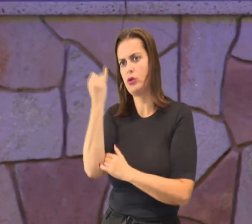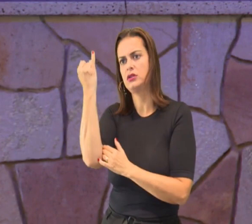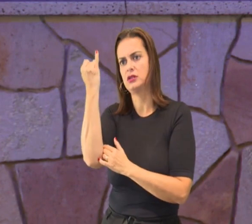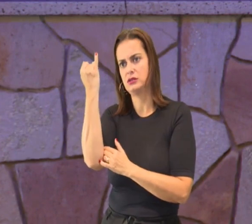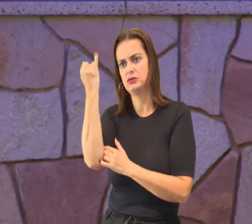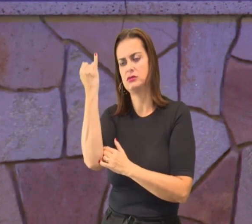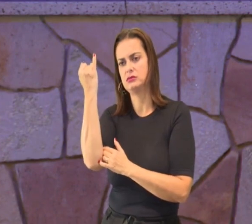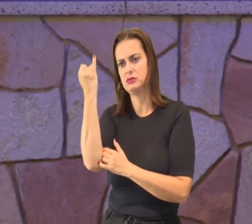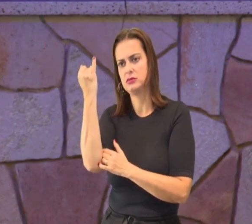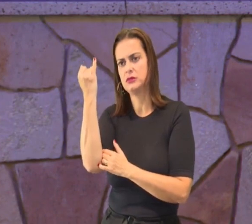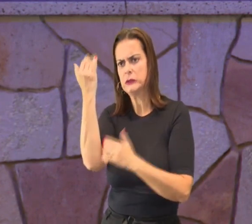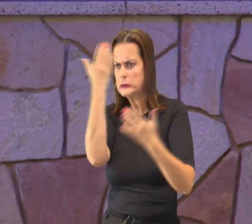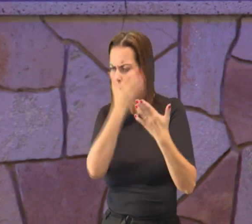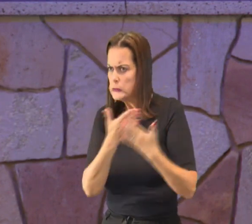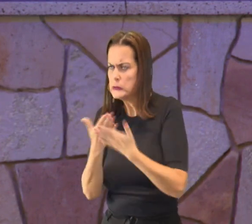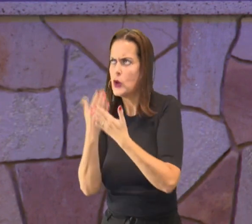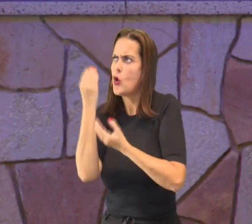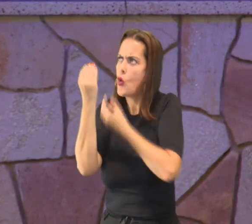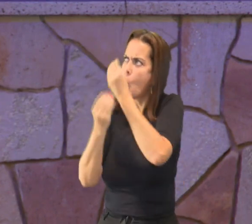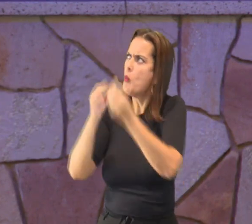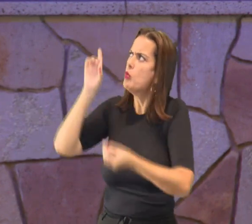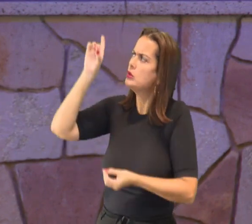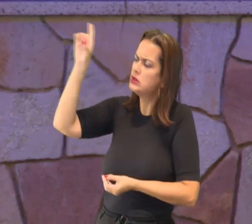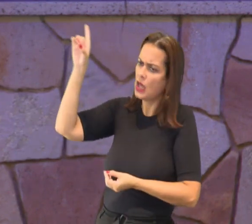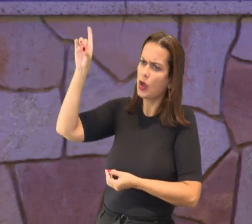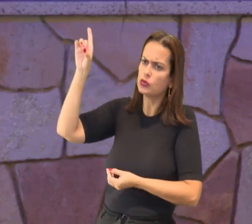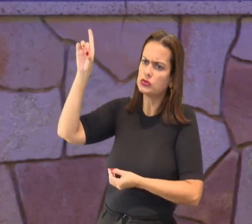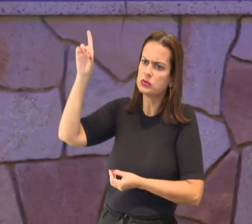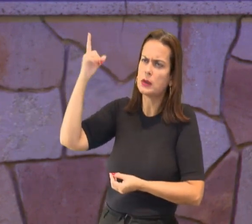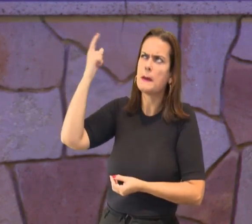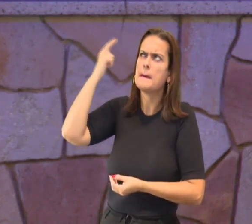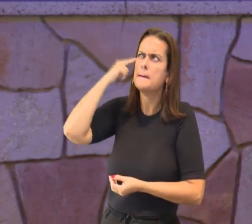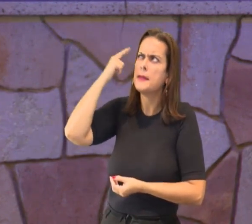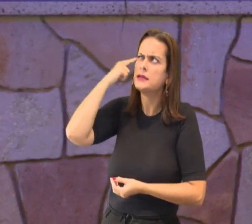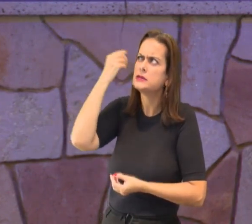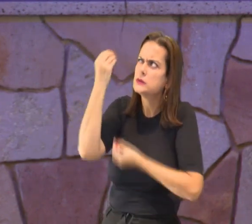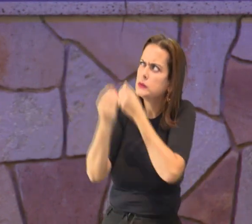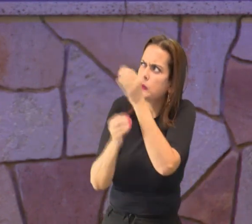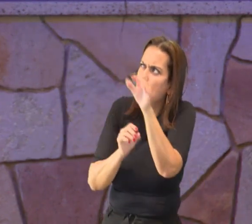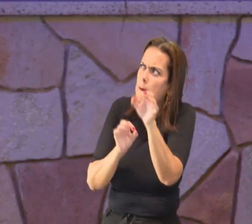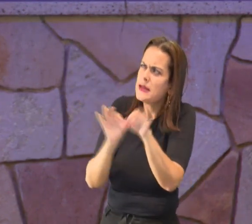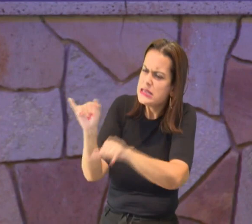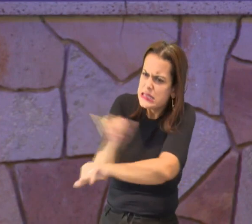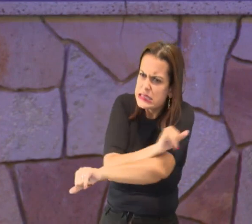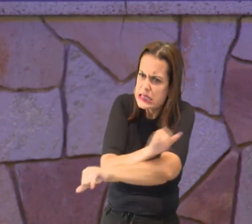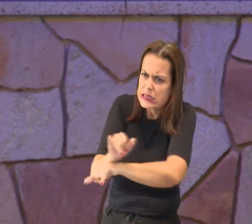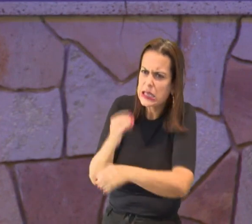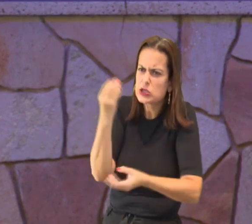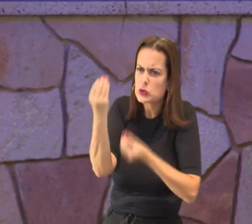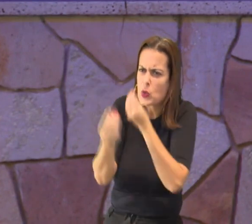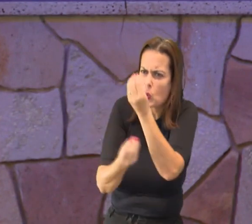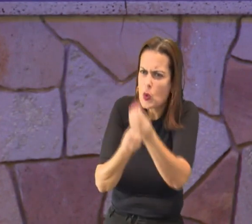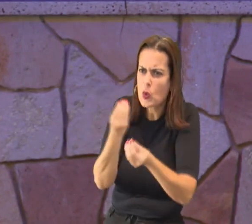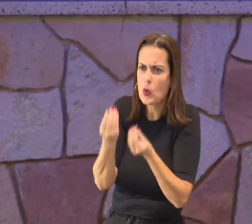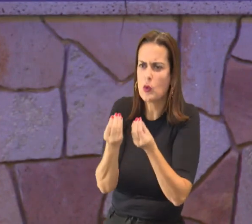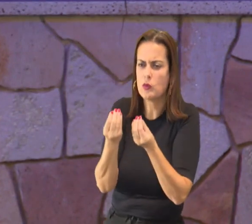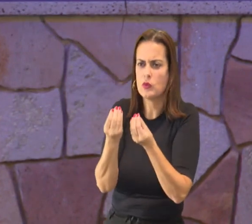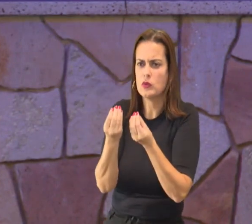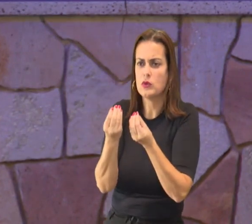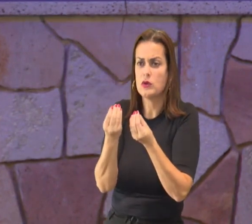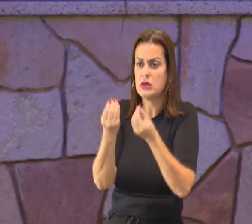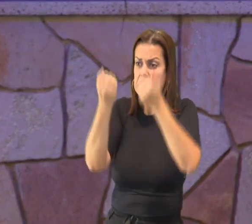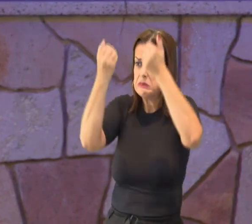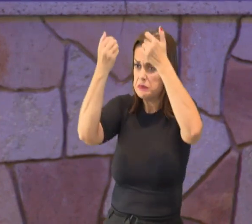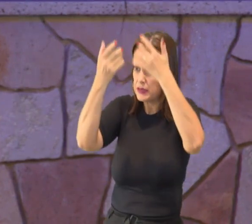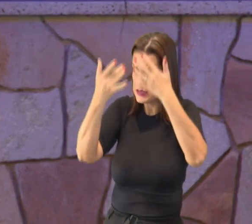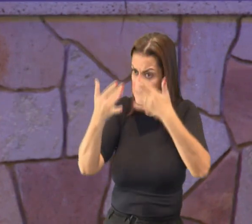É muito interessante como que Deus, na sua contabilidade, na sua economia, vamos dizer assim, na sua economia teológica, Ele trata